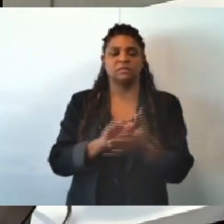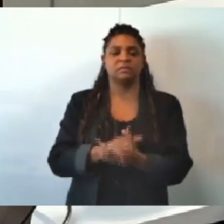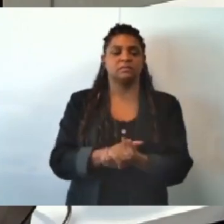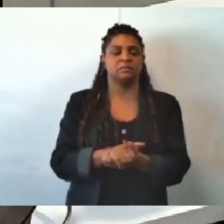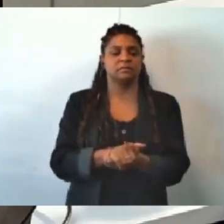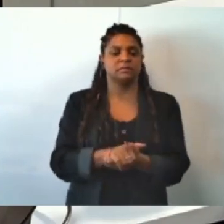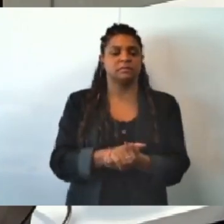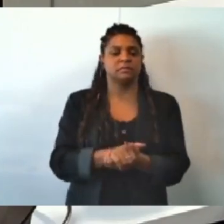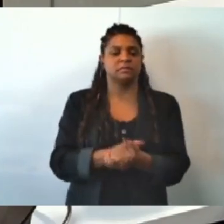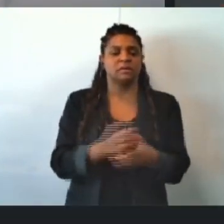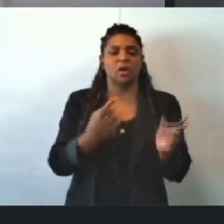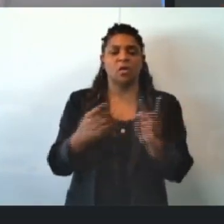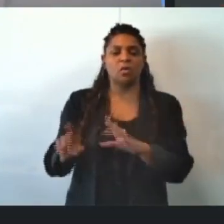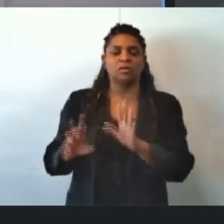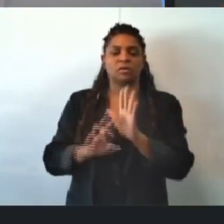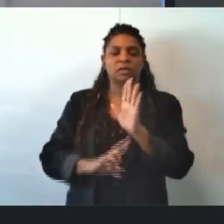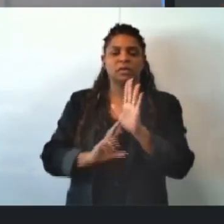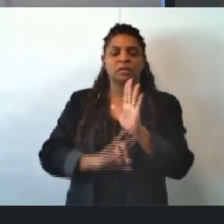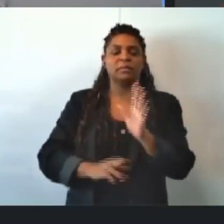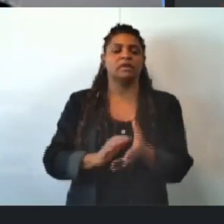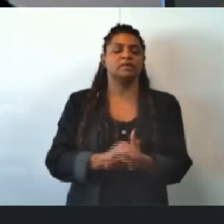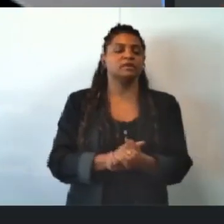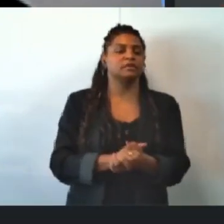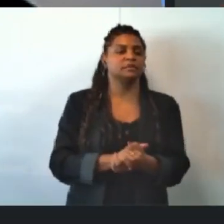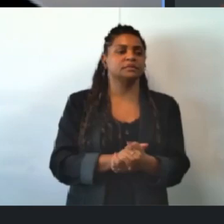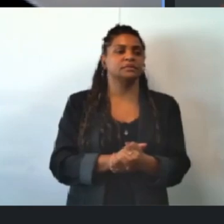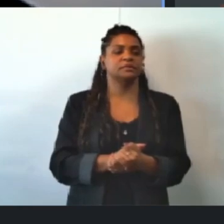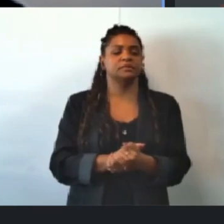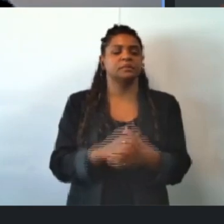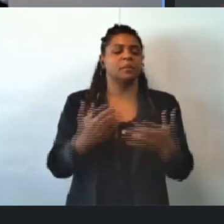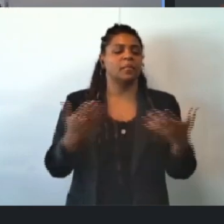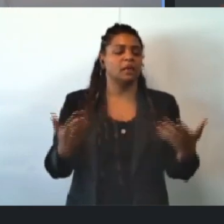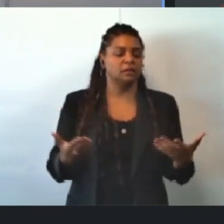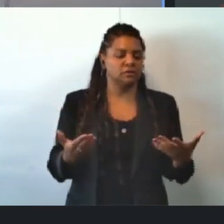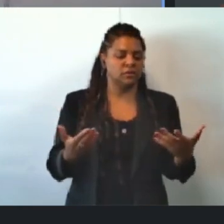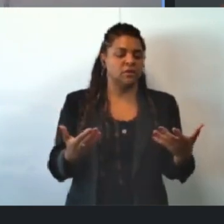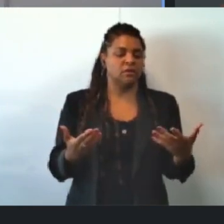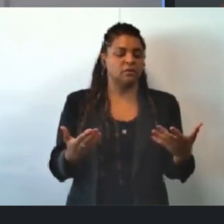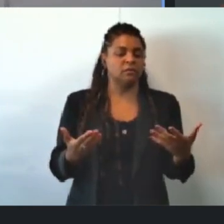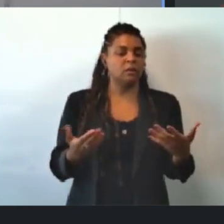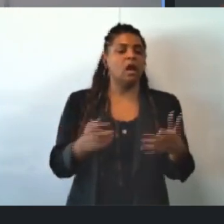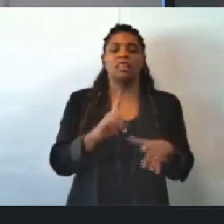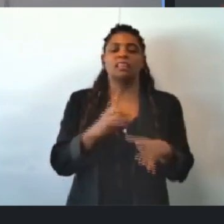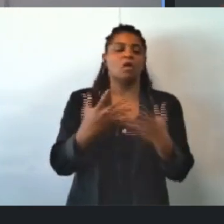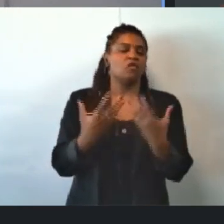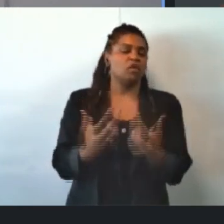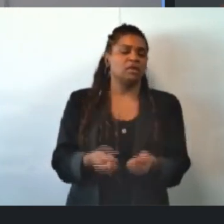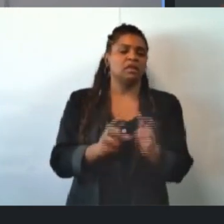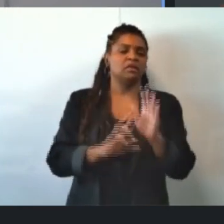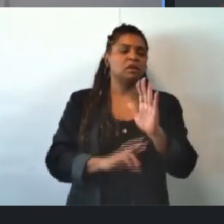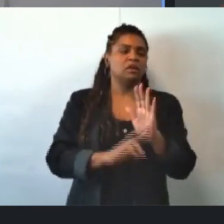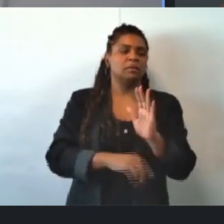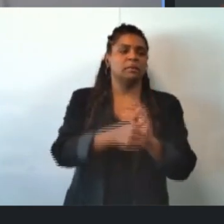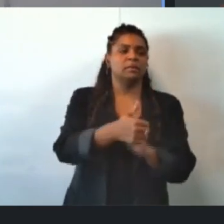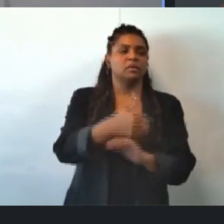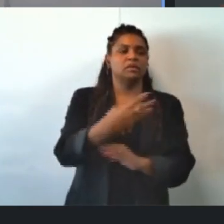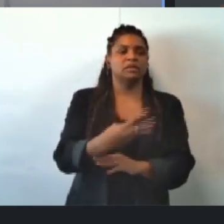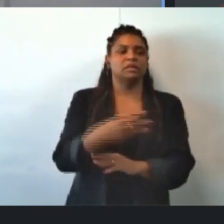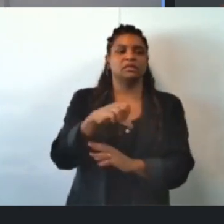Contra o requerimento. Então, nós estamos rejeitando o requerimento